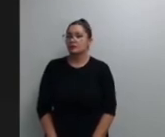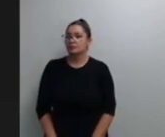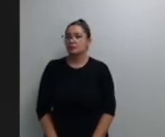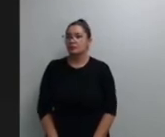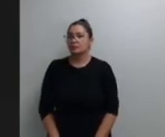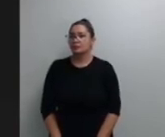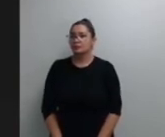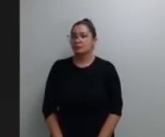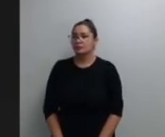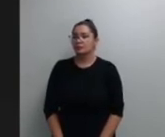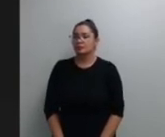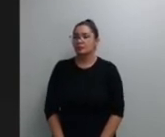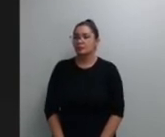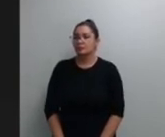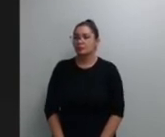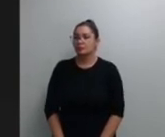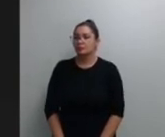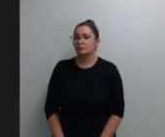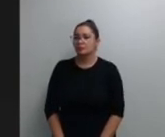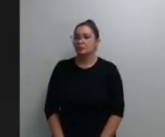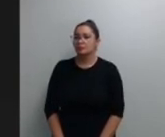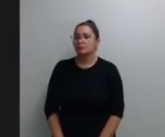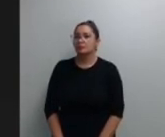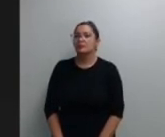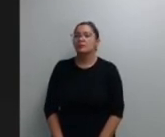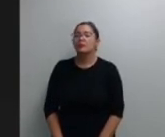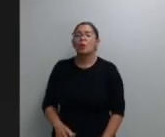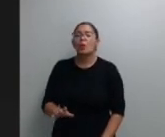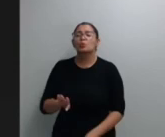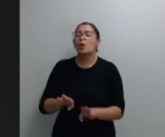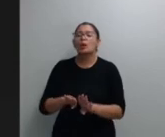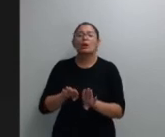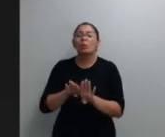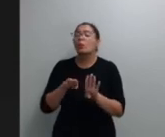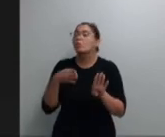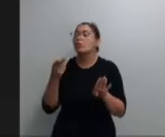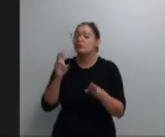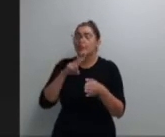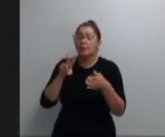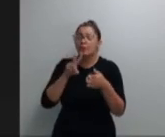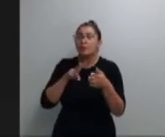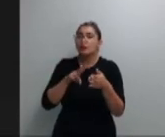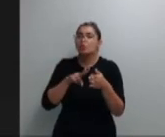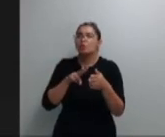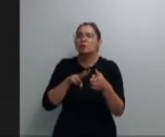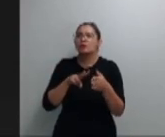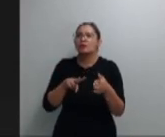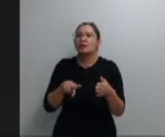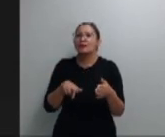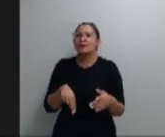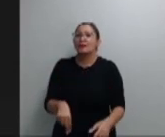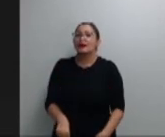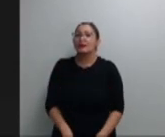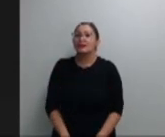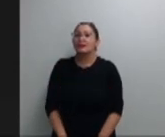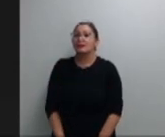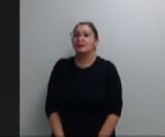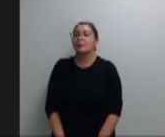se você já consegue abrir os seus comentários nos destaques do ministro Napoleão se tem alguma coisa que seria mais